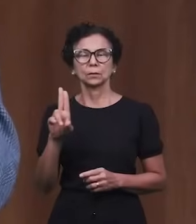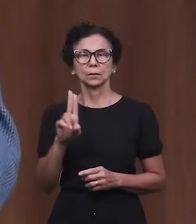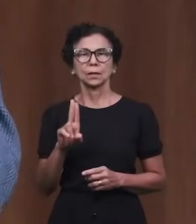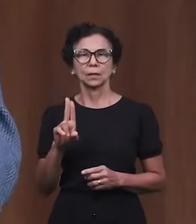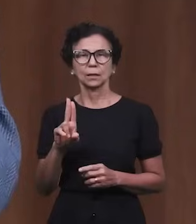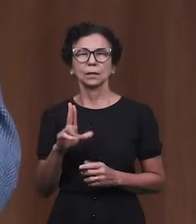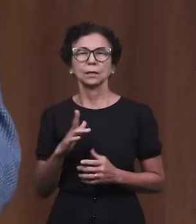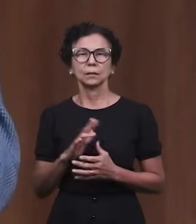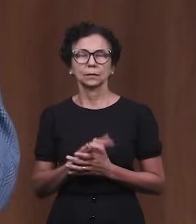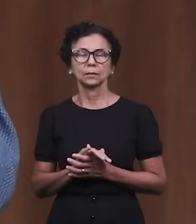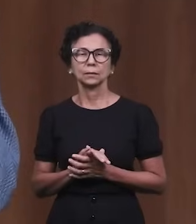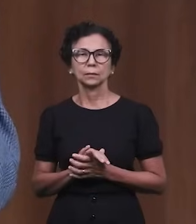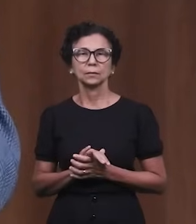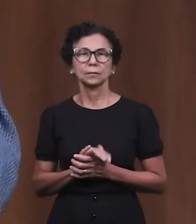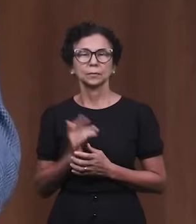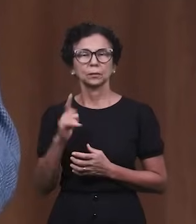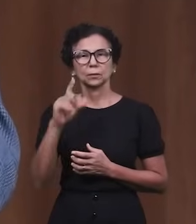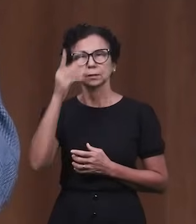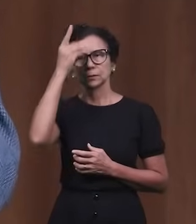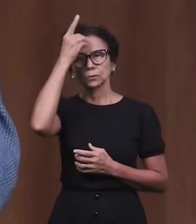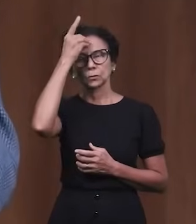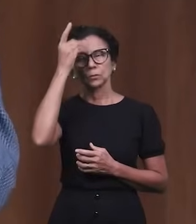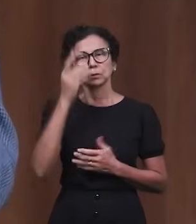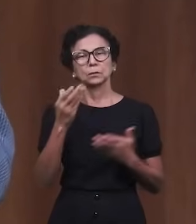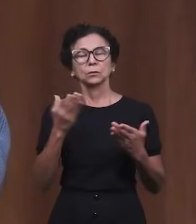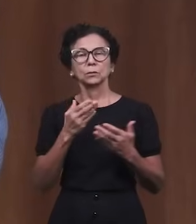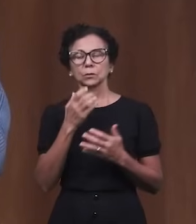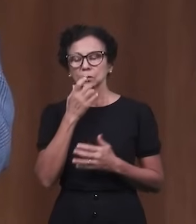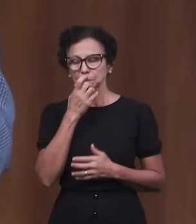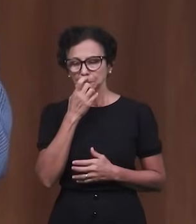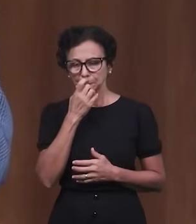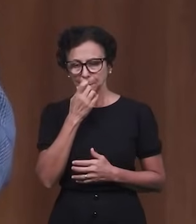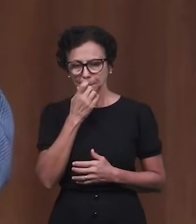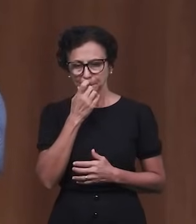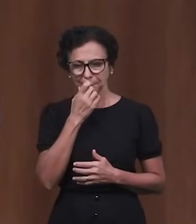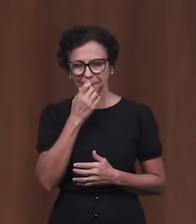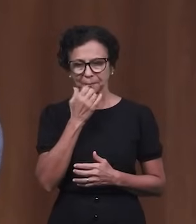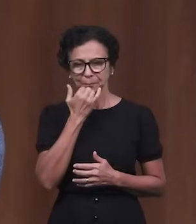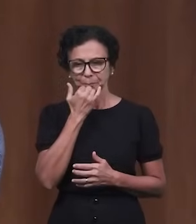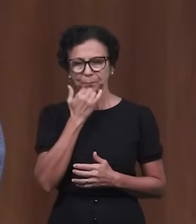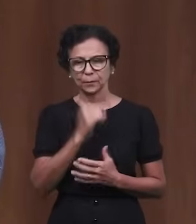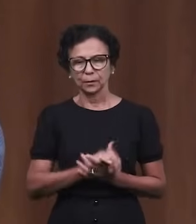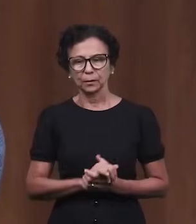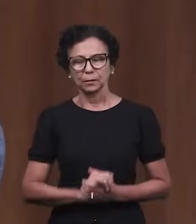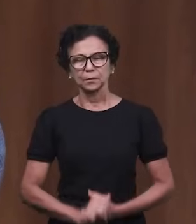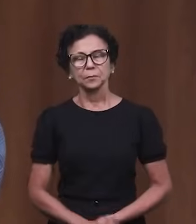isso se confirme, consolide. Hoje, nós vamos falar